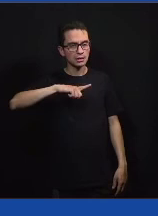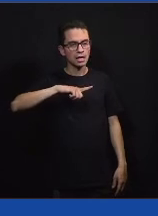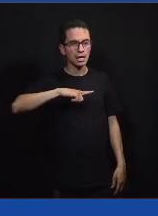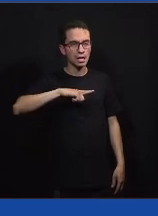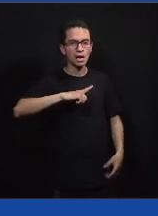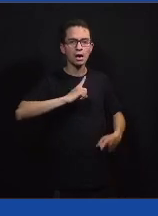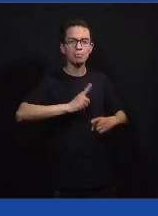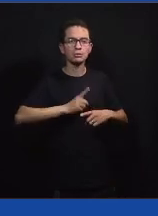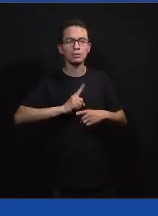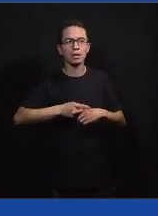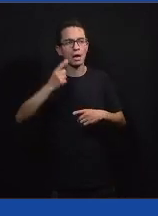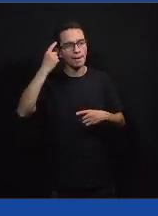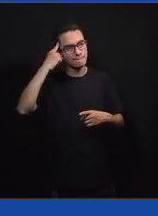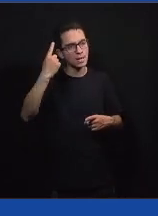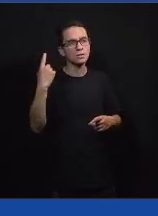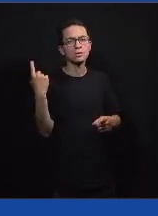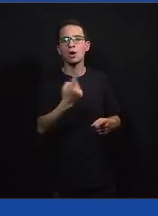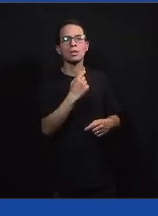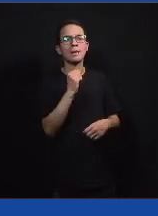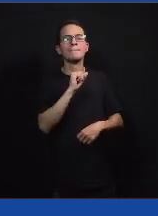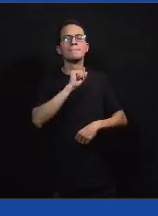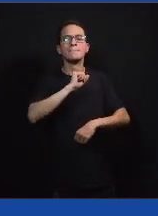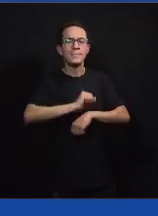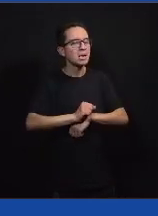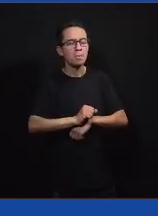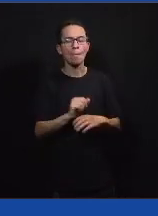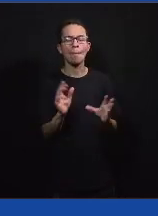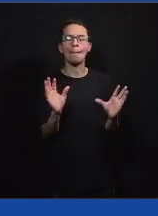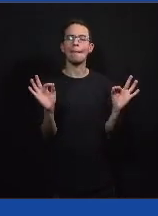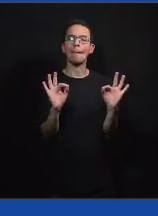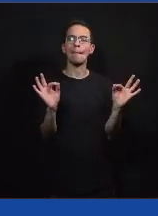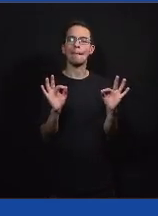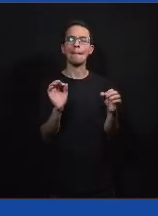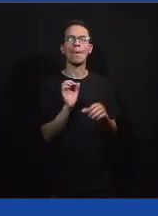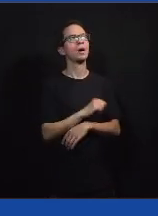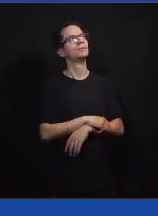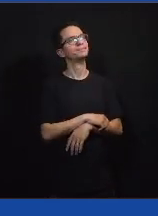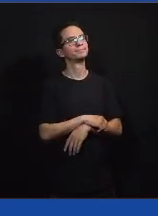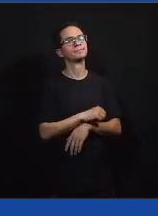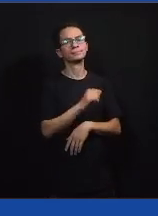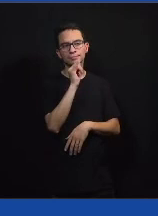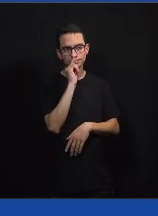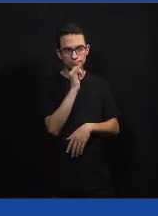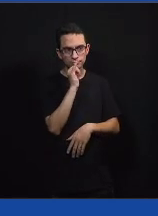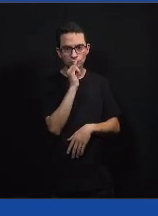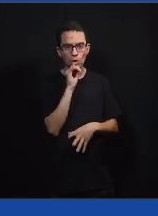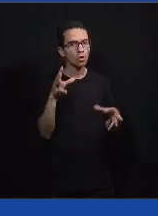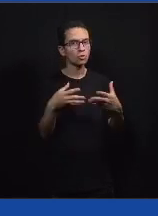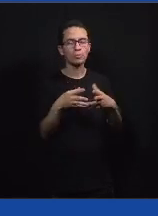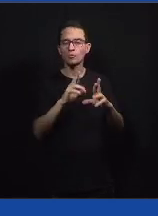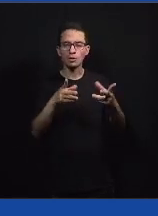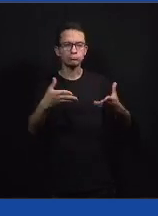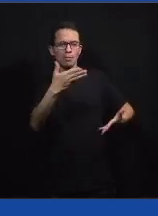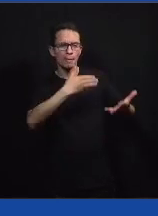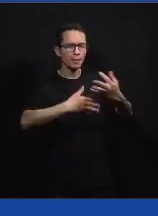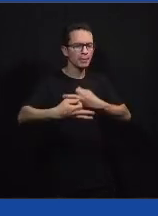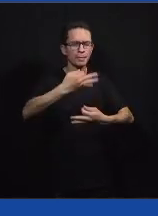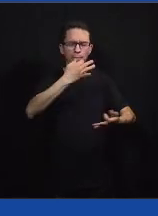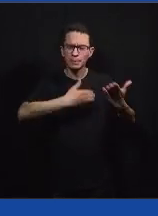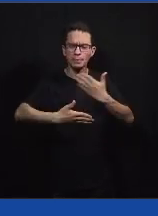como o Guilherme falou a gente sempre fica parado assim sem fazer nada assim esperando o outro falar já no grupo não a gente foi o grupo mais